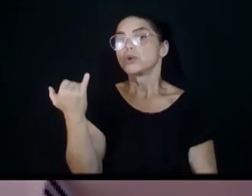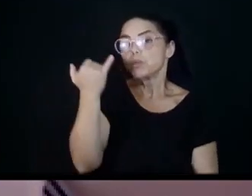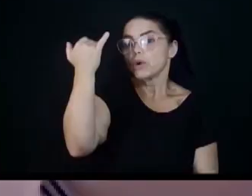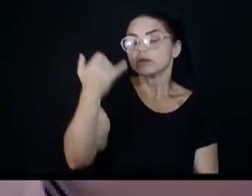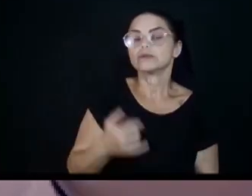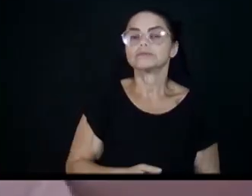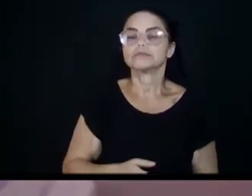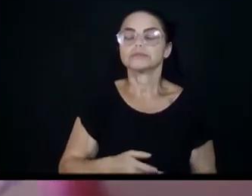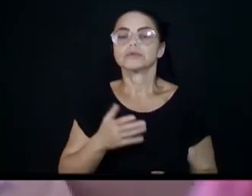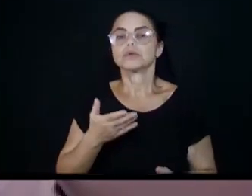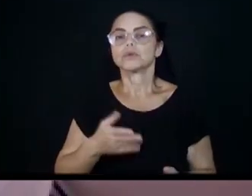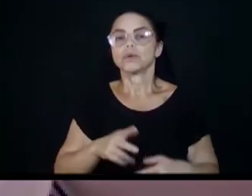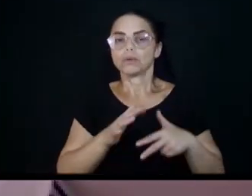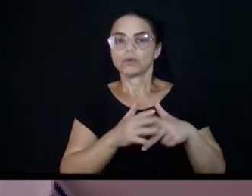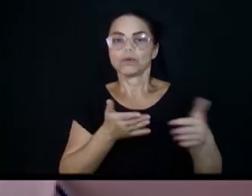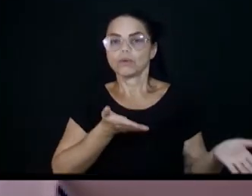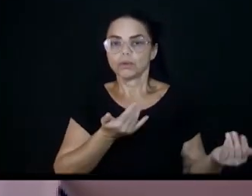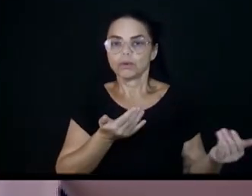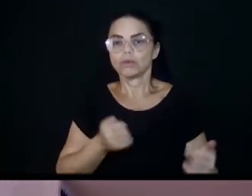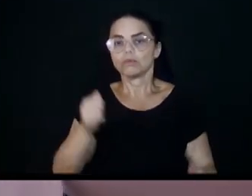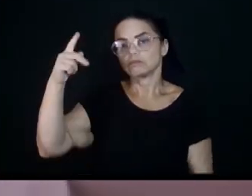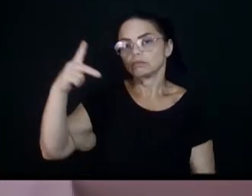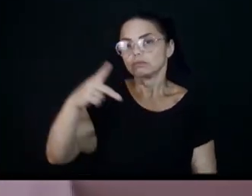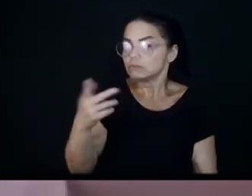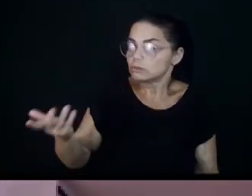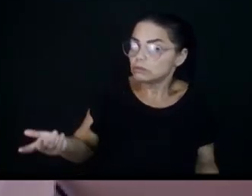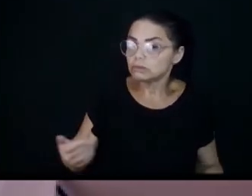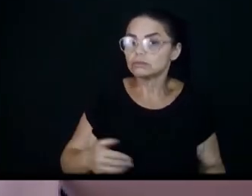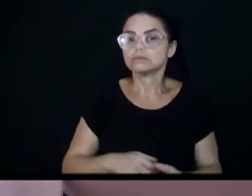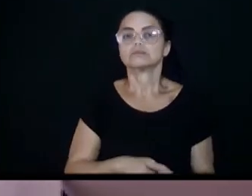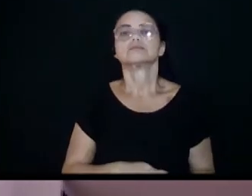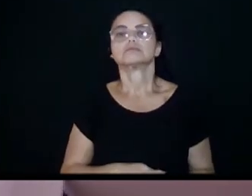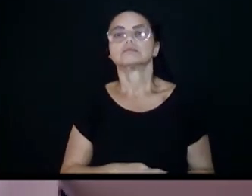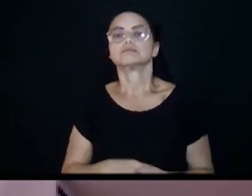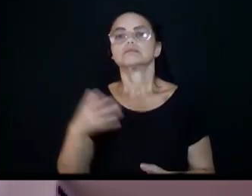esteja aposentado ou que esteja recebendo